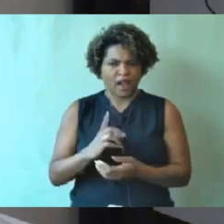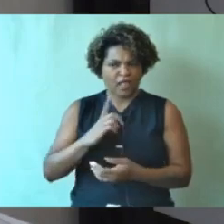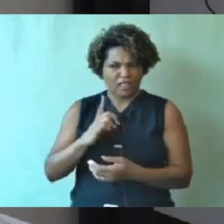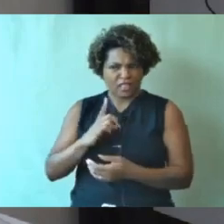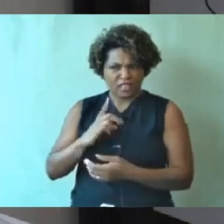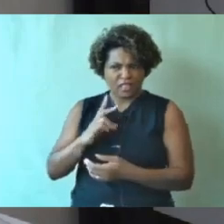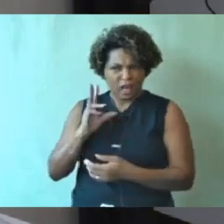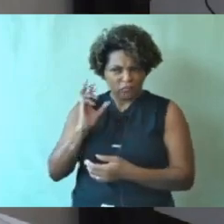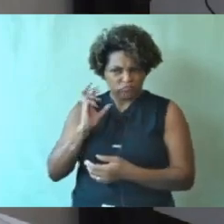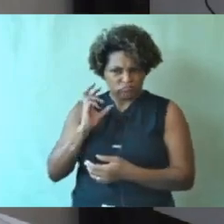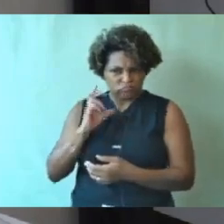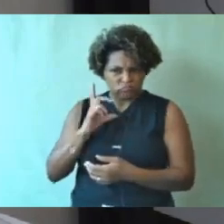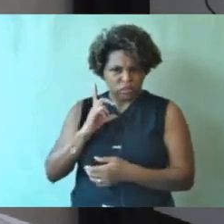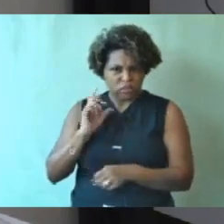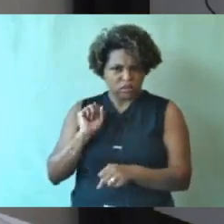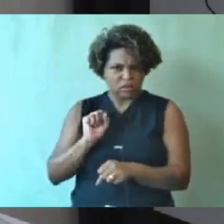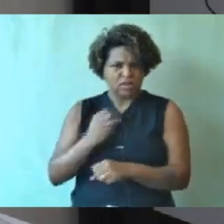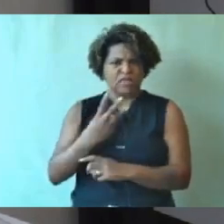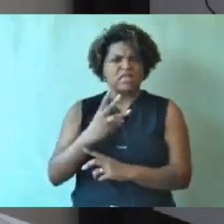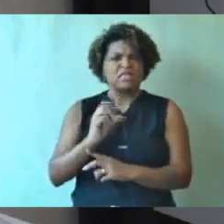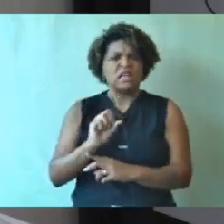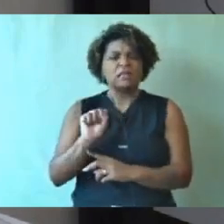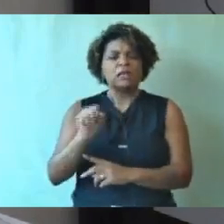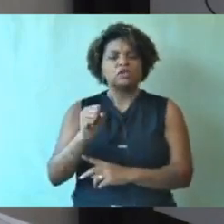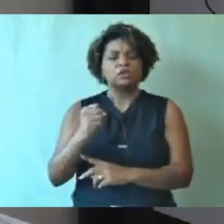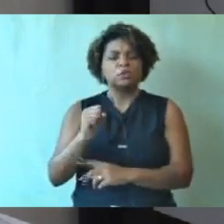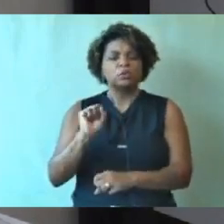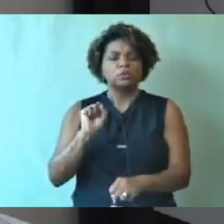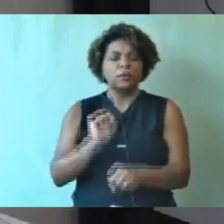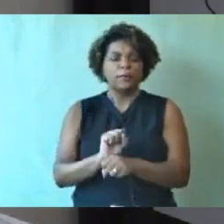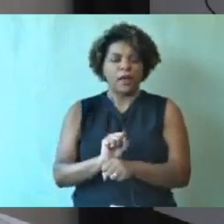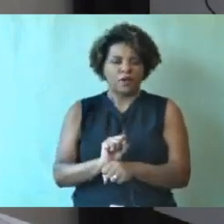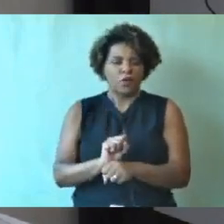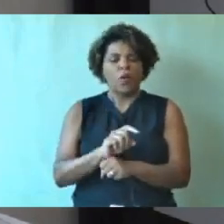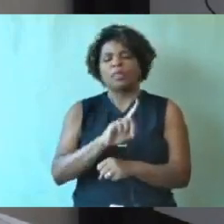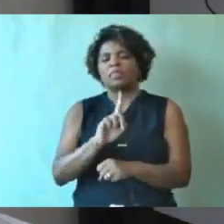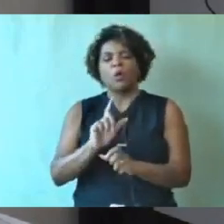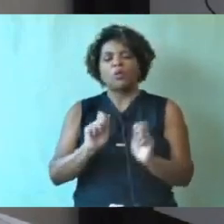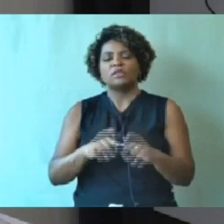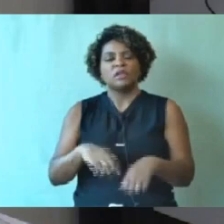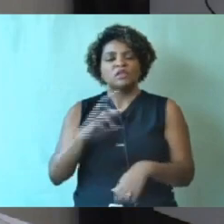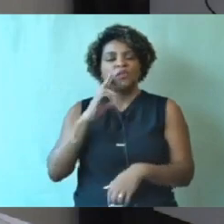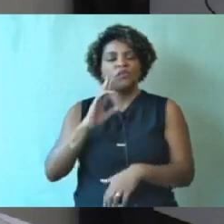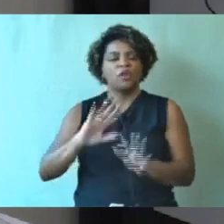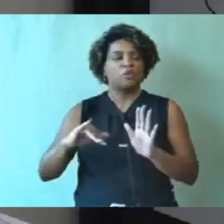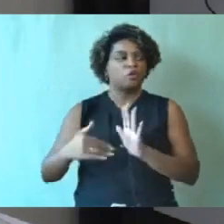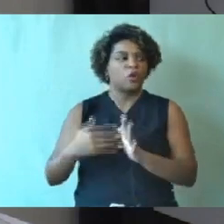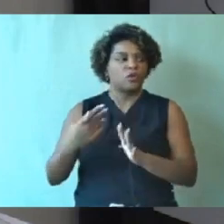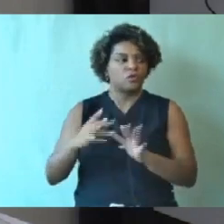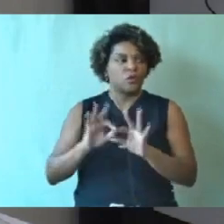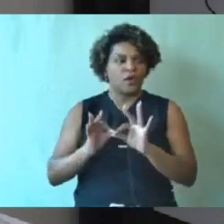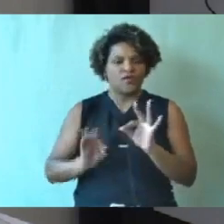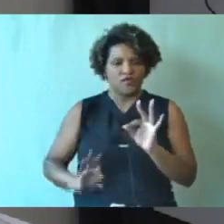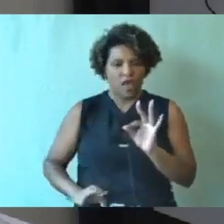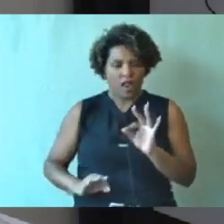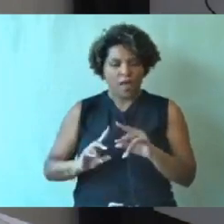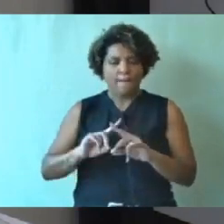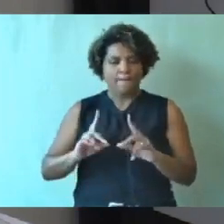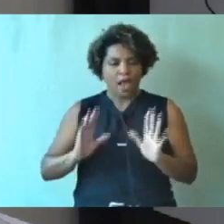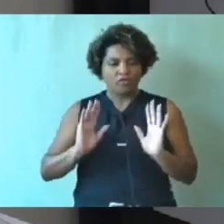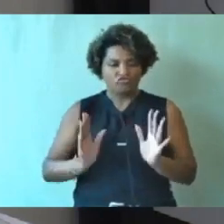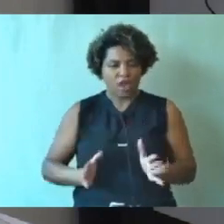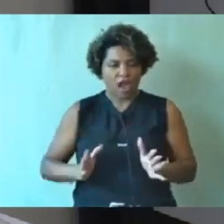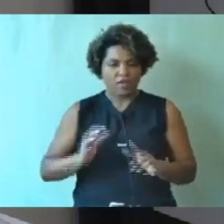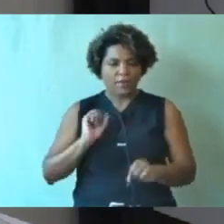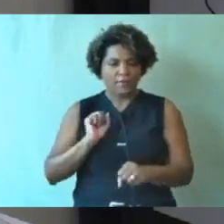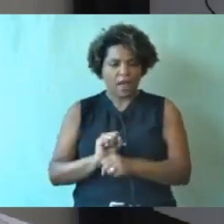interrompido uns 30 segundos aqui. A gente não ouviu toda a sua fala. Mas, já que houve uma interrupção, eu quero só te